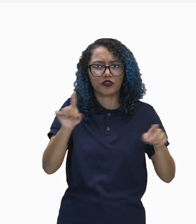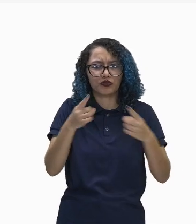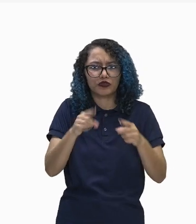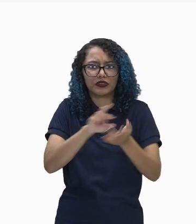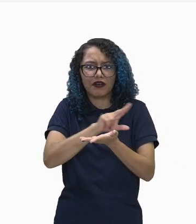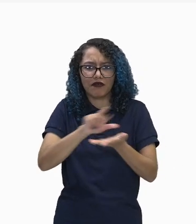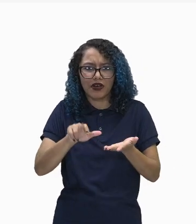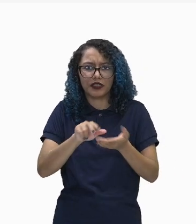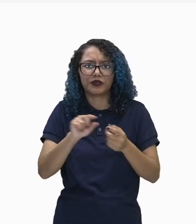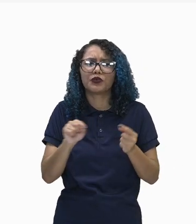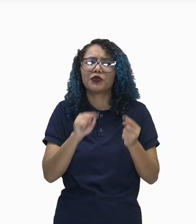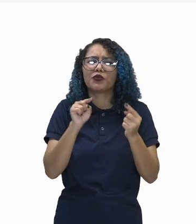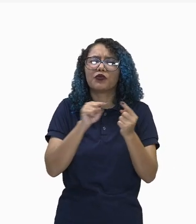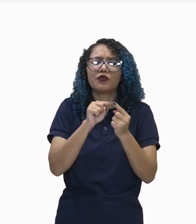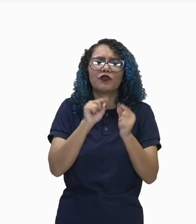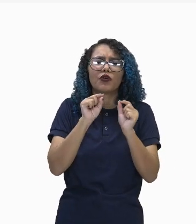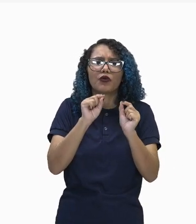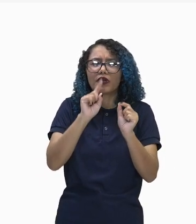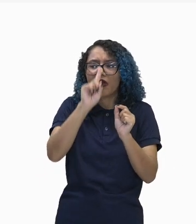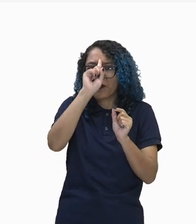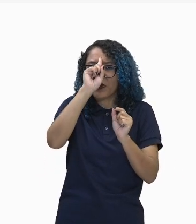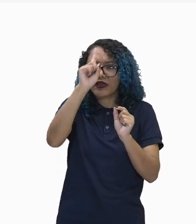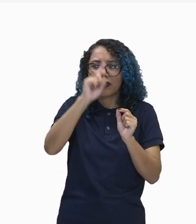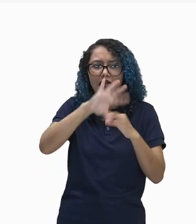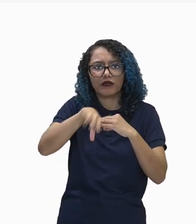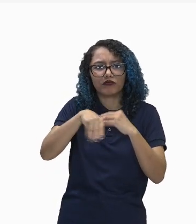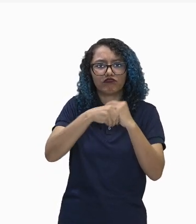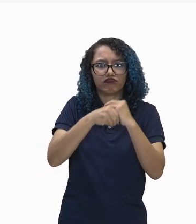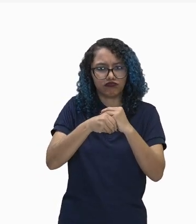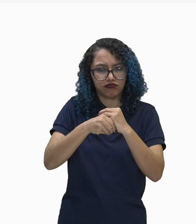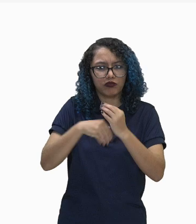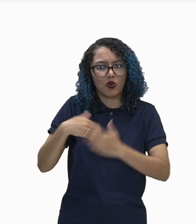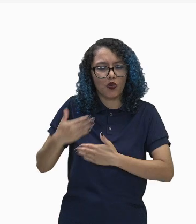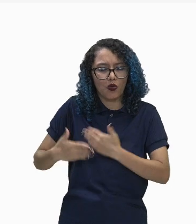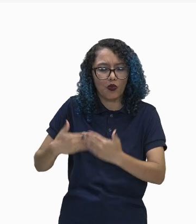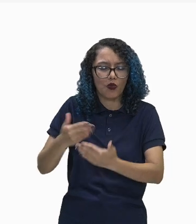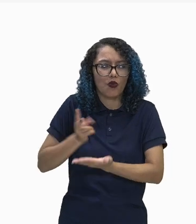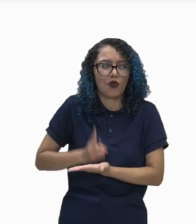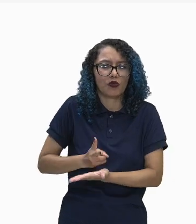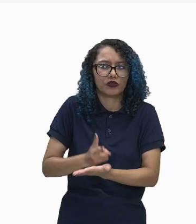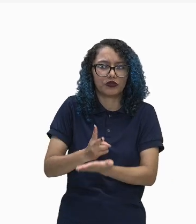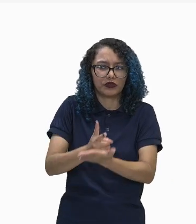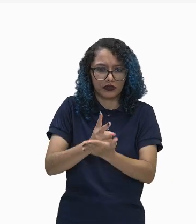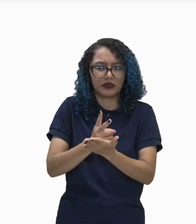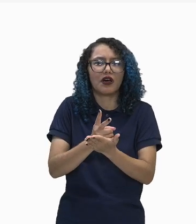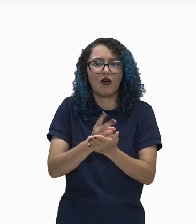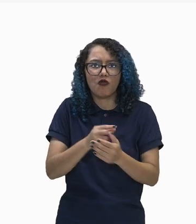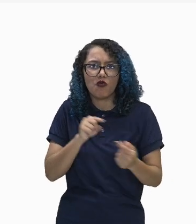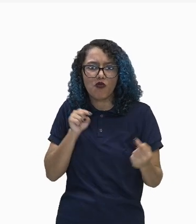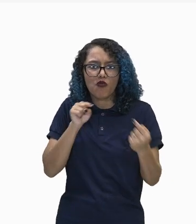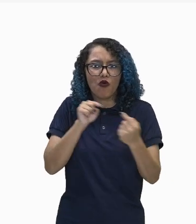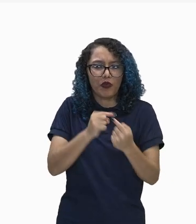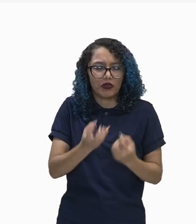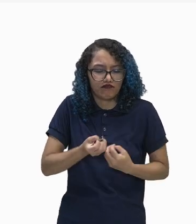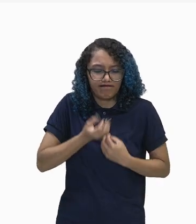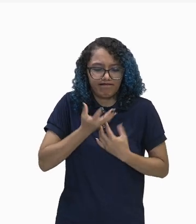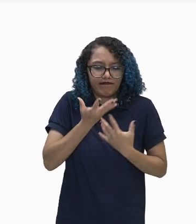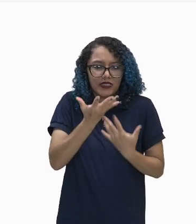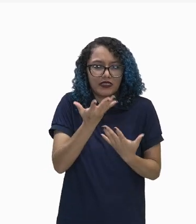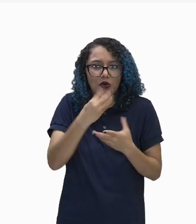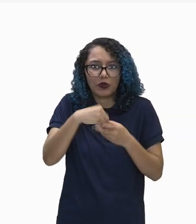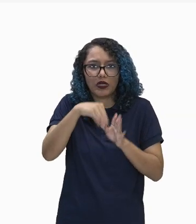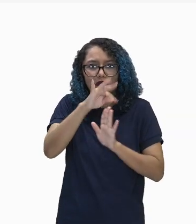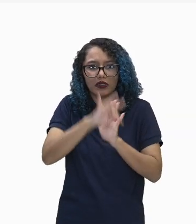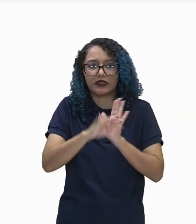ideia de acréscimo, sucessão, continuidade, oferecendo mais expressividade ao texto. Bora